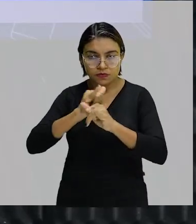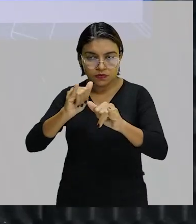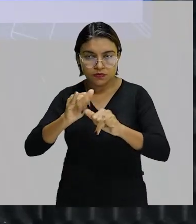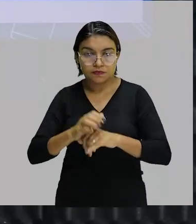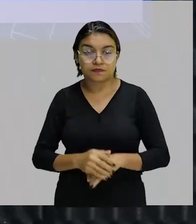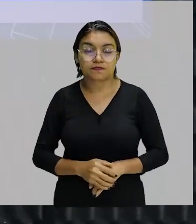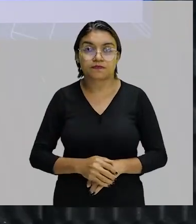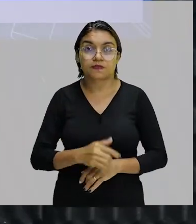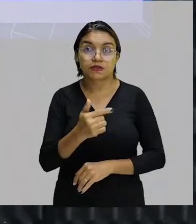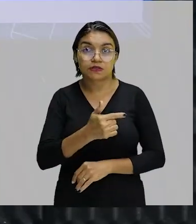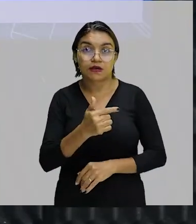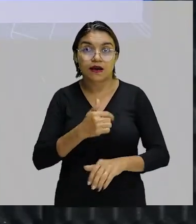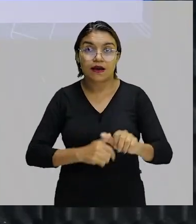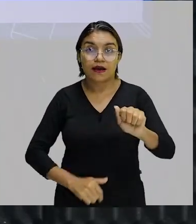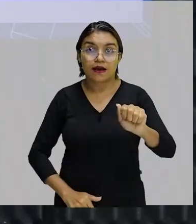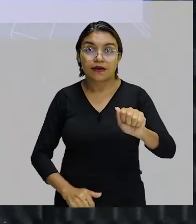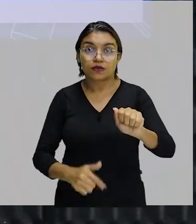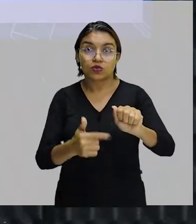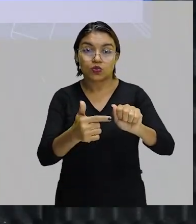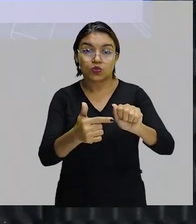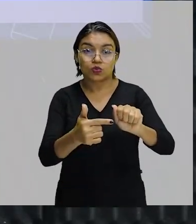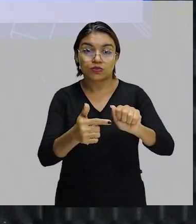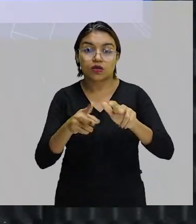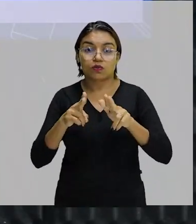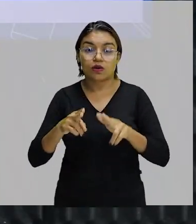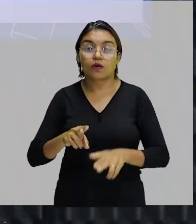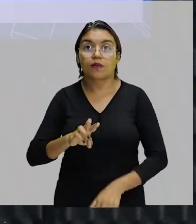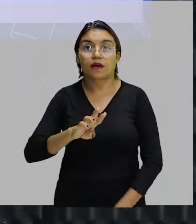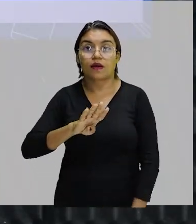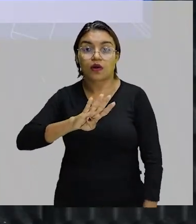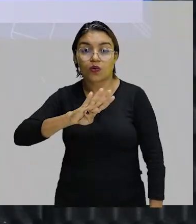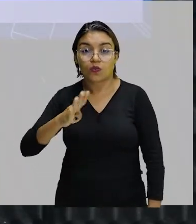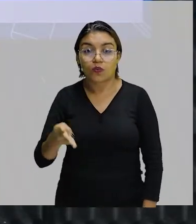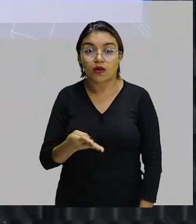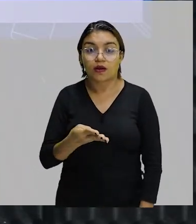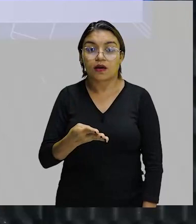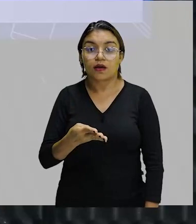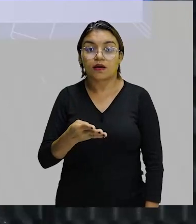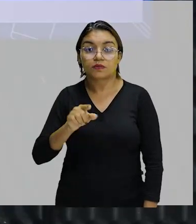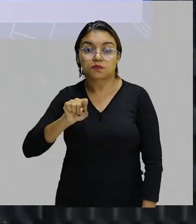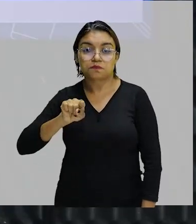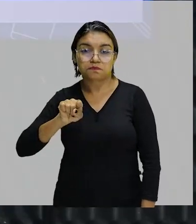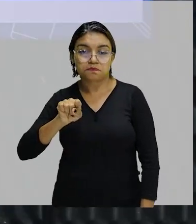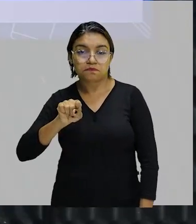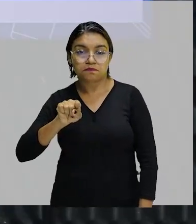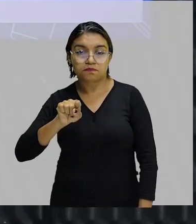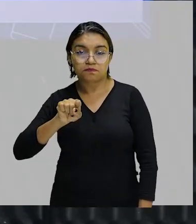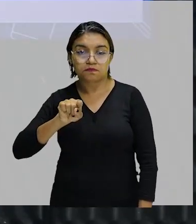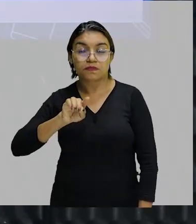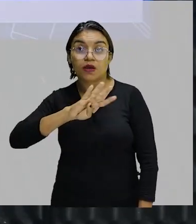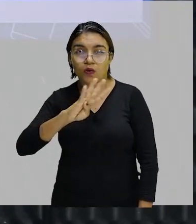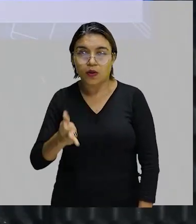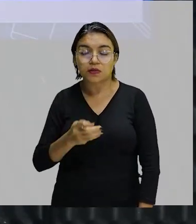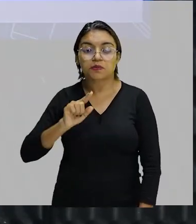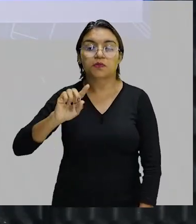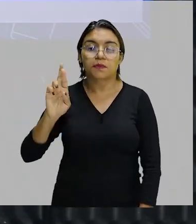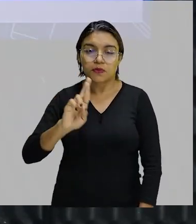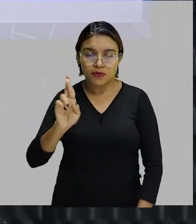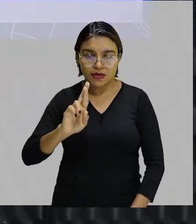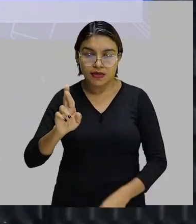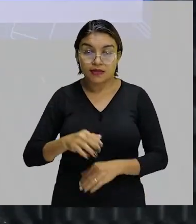segundo termo é R$ 4.000, quarto termo R$ 1.000. O nosso objetivo aqui é calcular